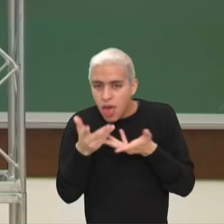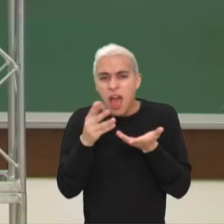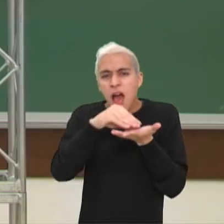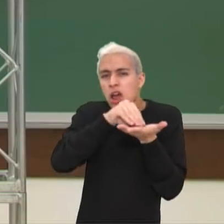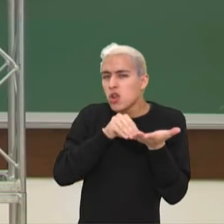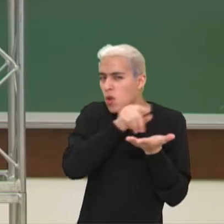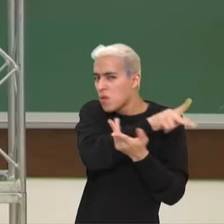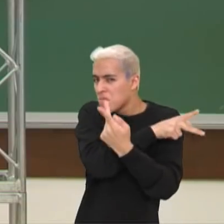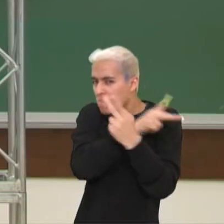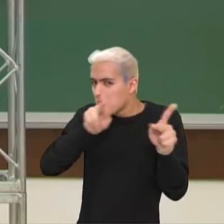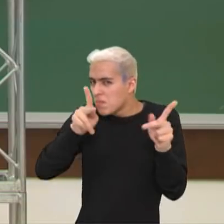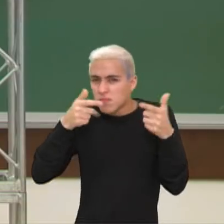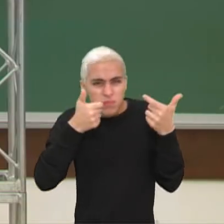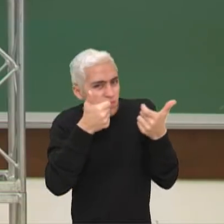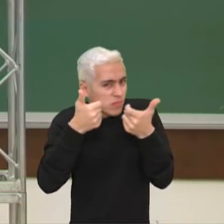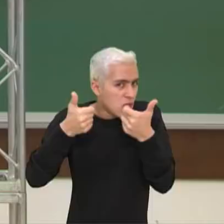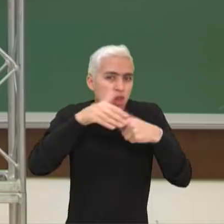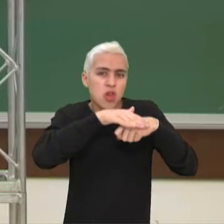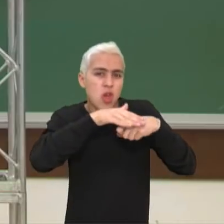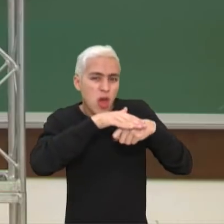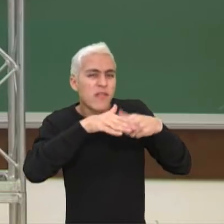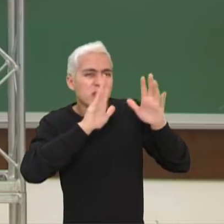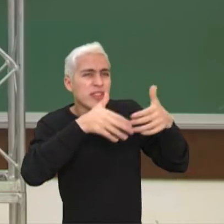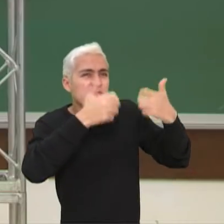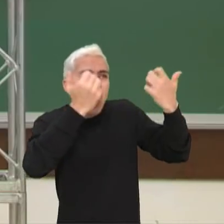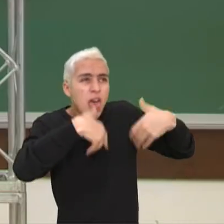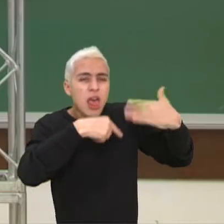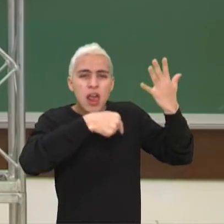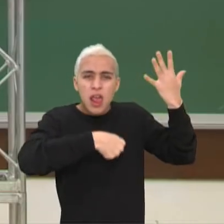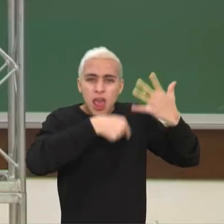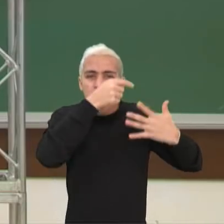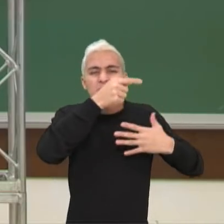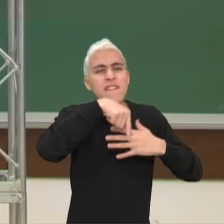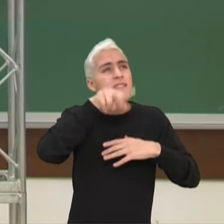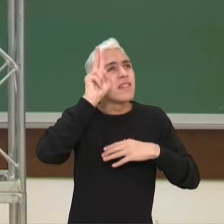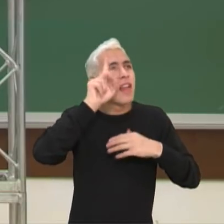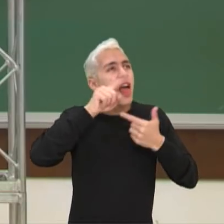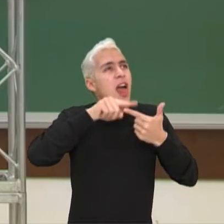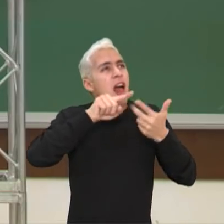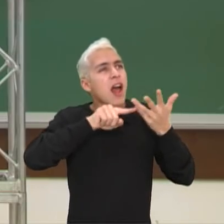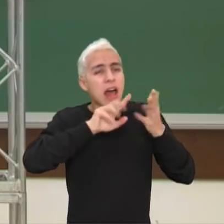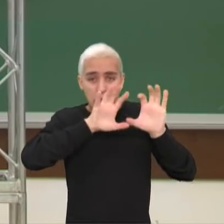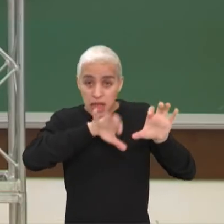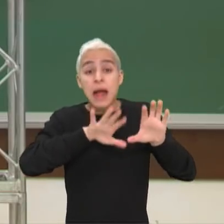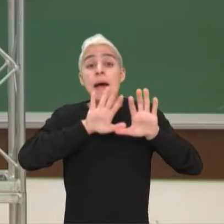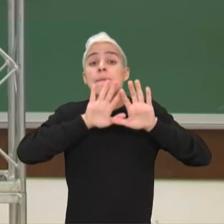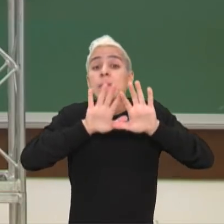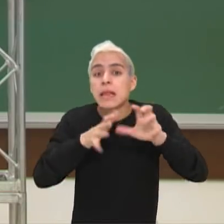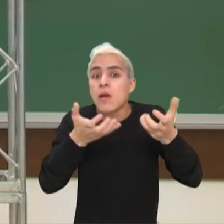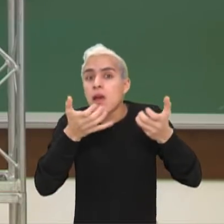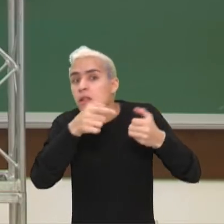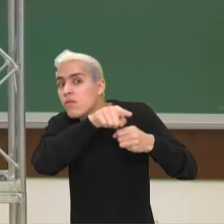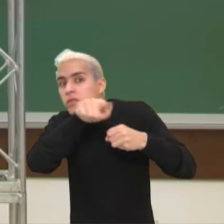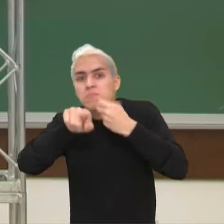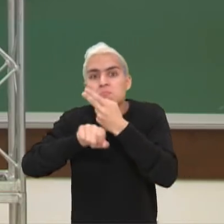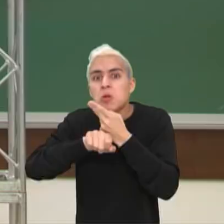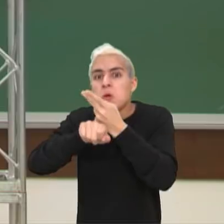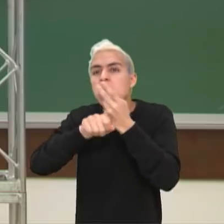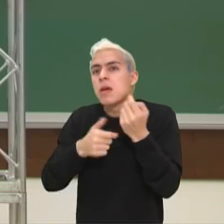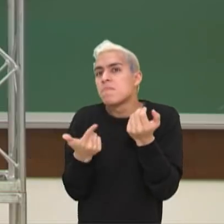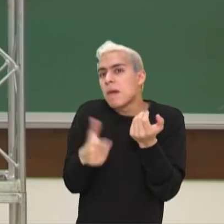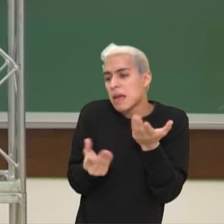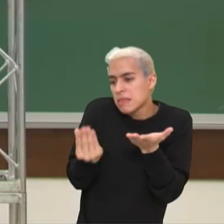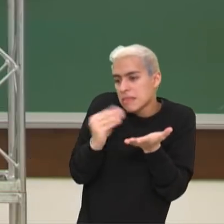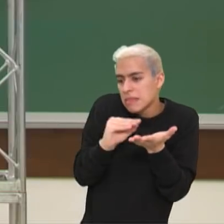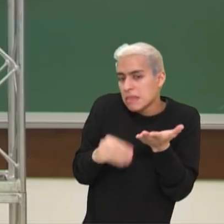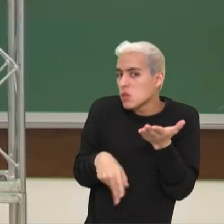seu caderno. Então, falamos alguns, você deve estar lembrando do que a gente acabou de falar, mas eu preciso que você anote mais 2, né? Então, eu não